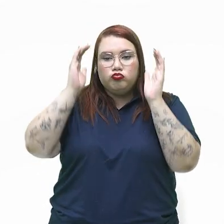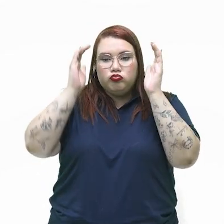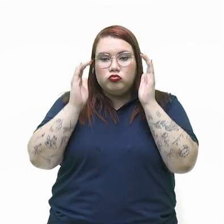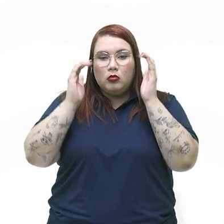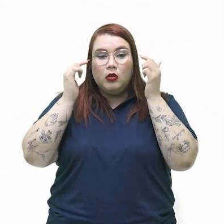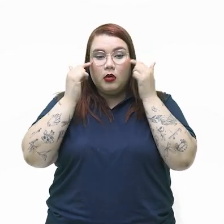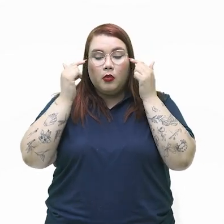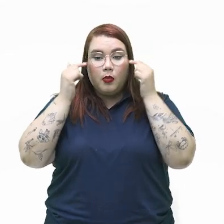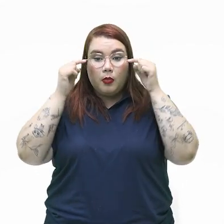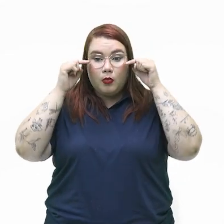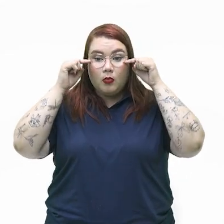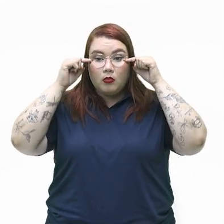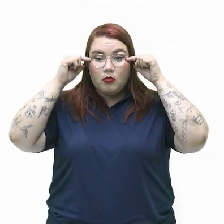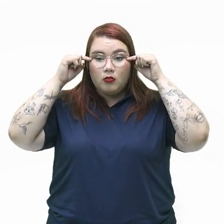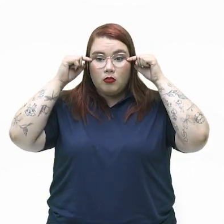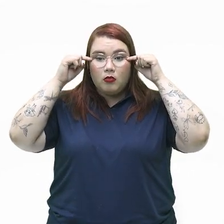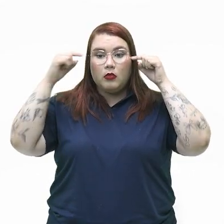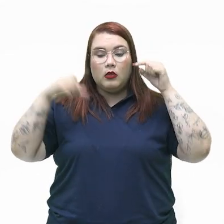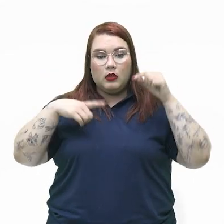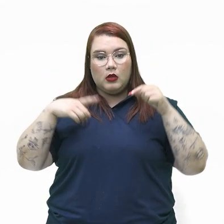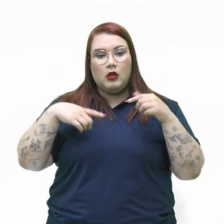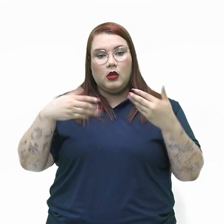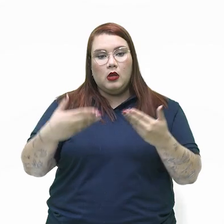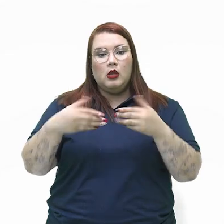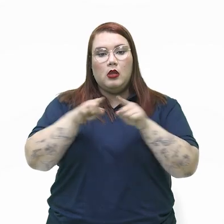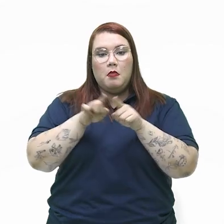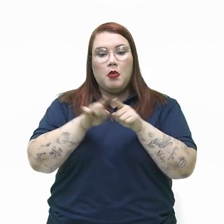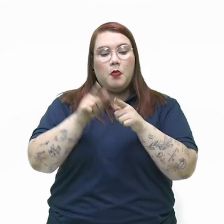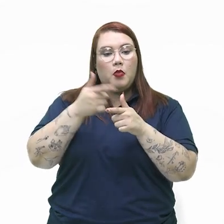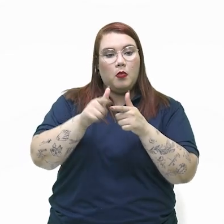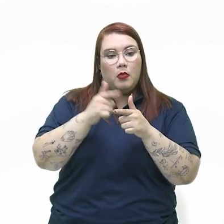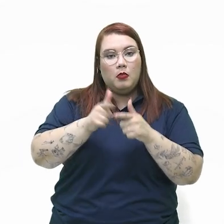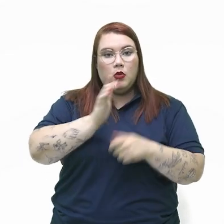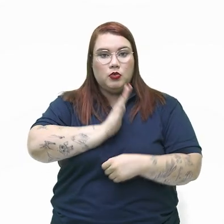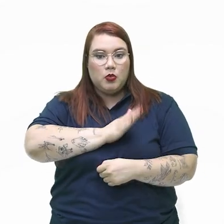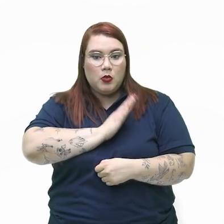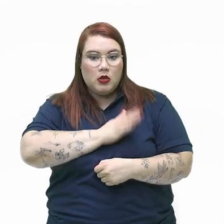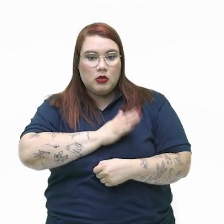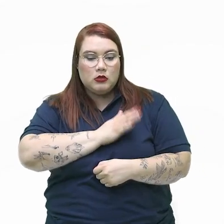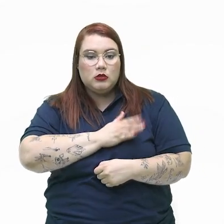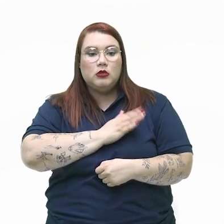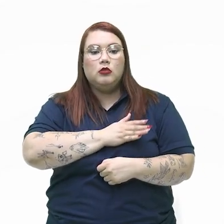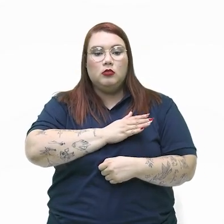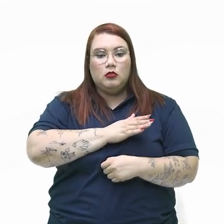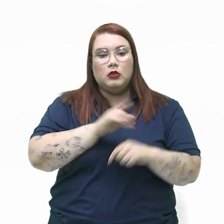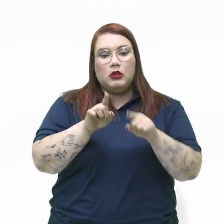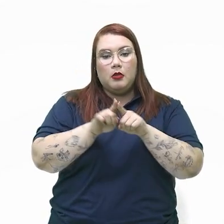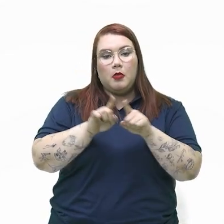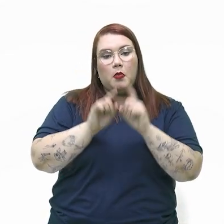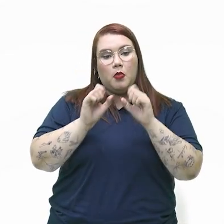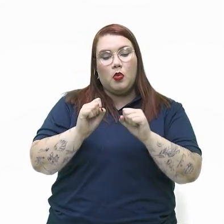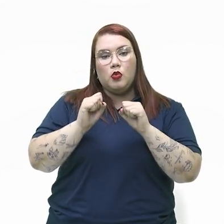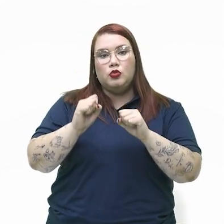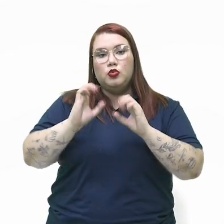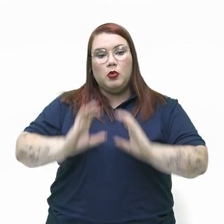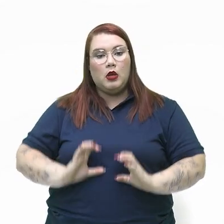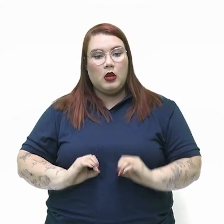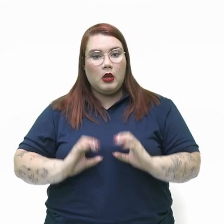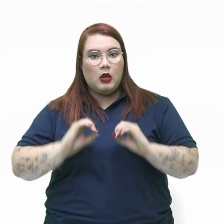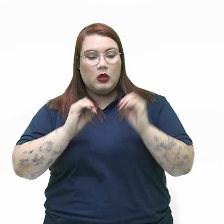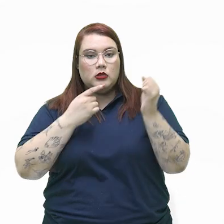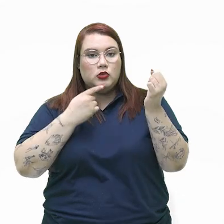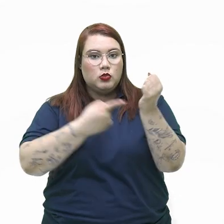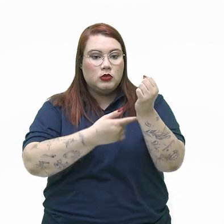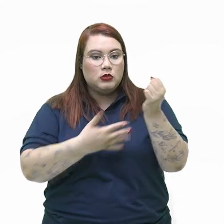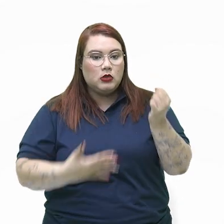fendas palpebrais, né? Cardiopatias congênitas e maior risco de leucemia e doenças de